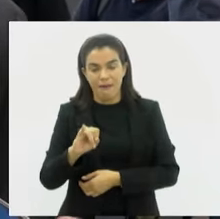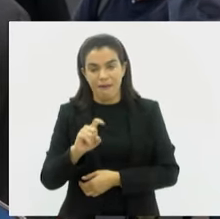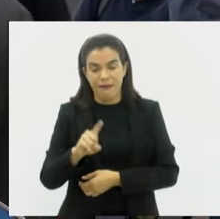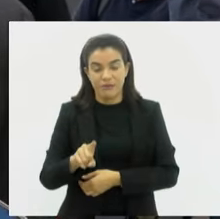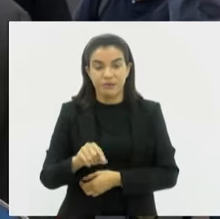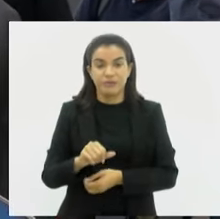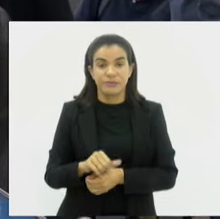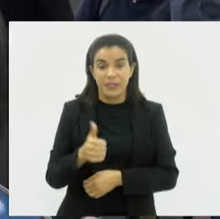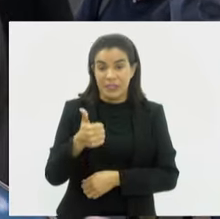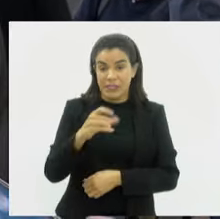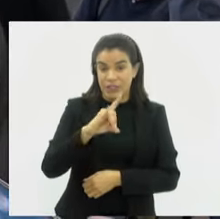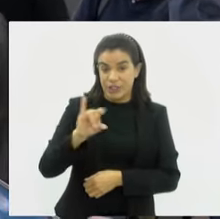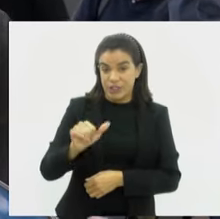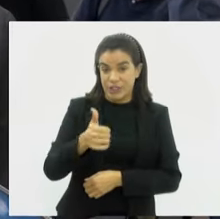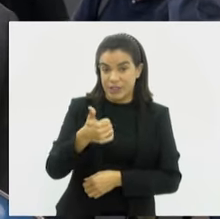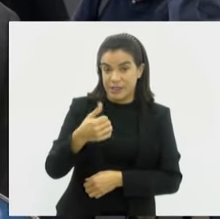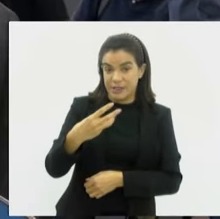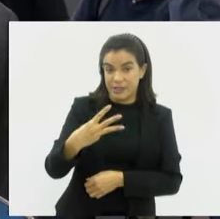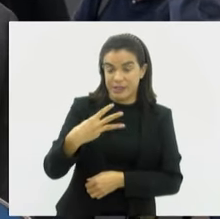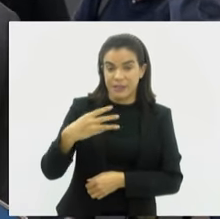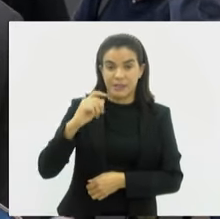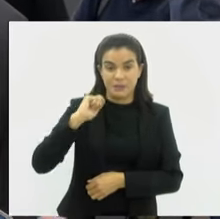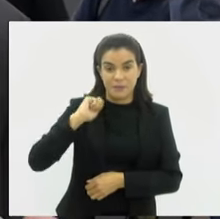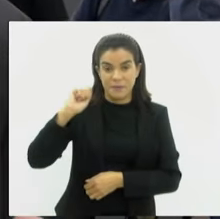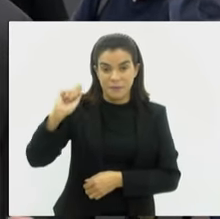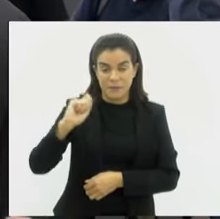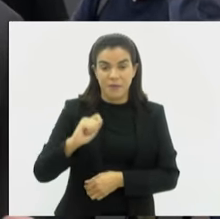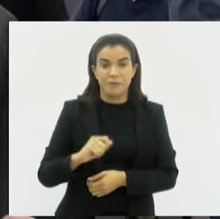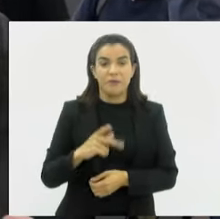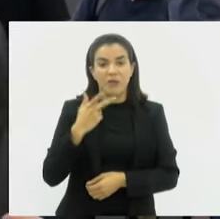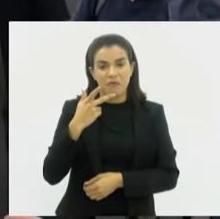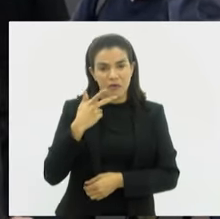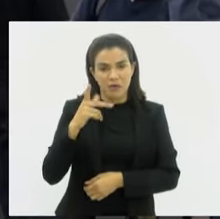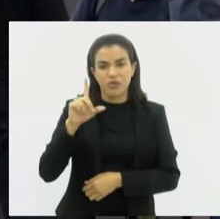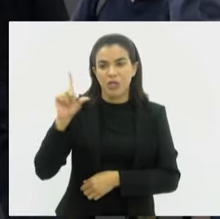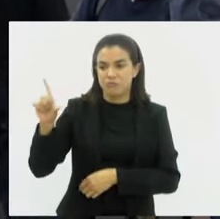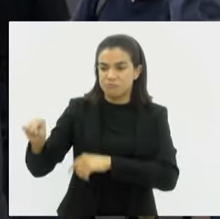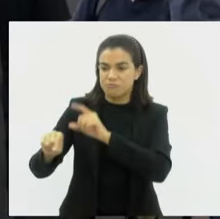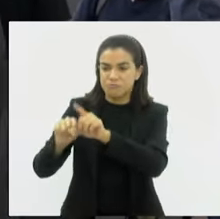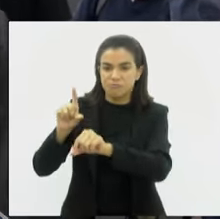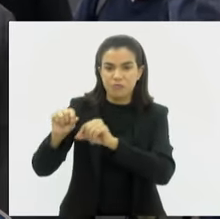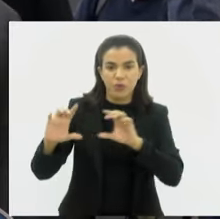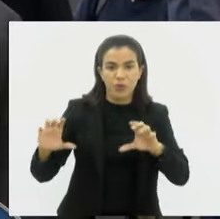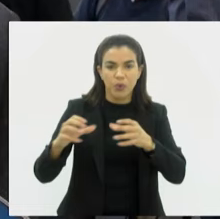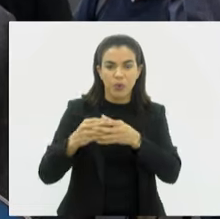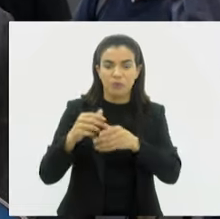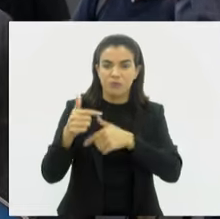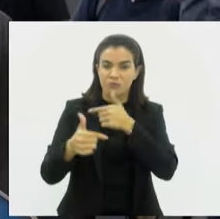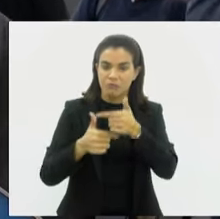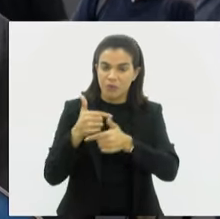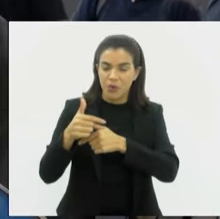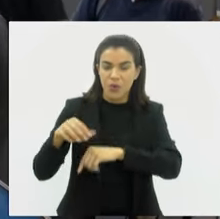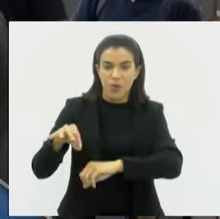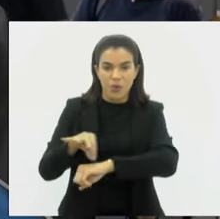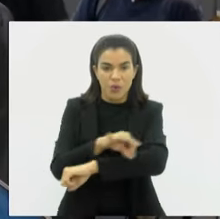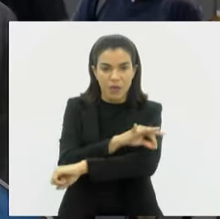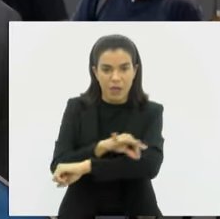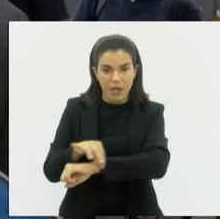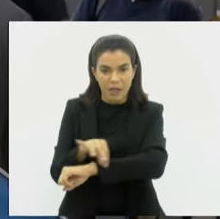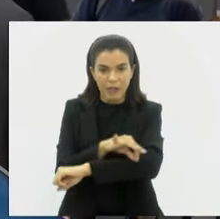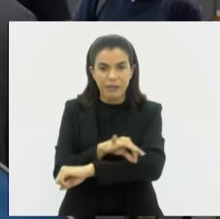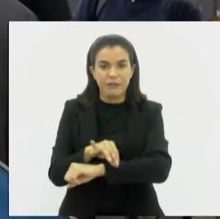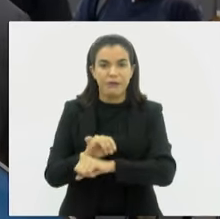abril. Ele disse que designou um grupo de trabalho, um arquiteto que fez todo o projeto